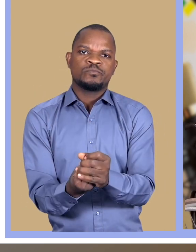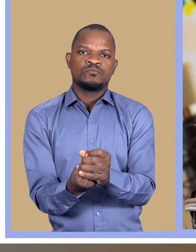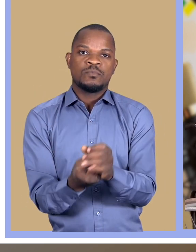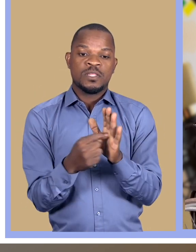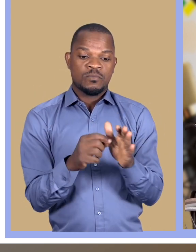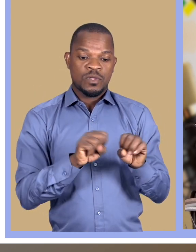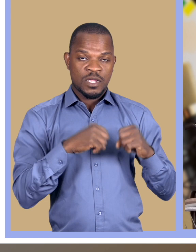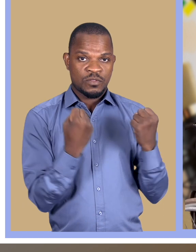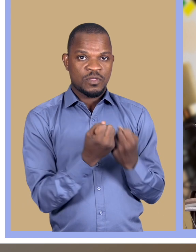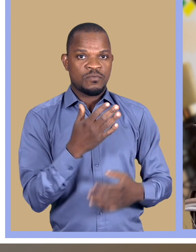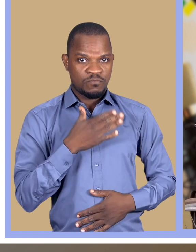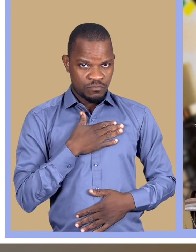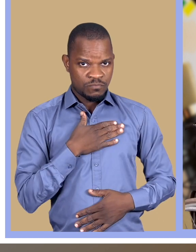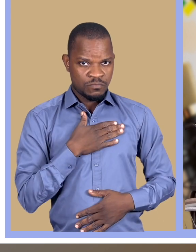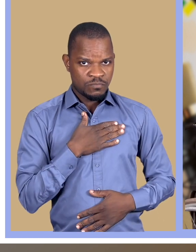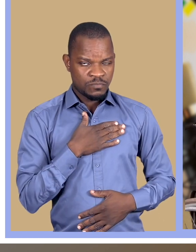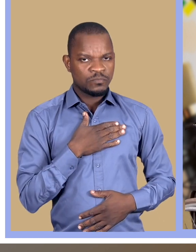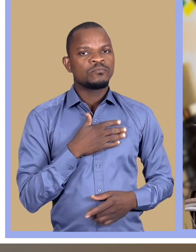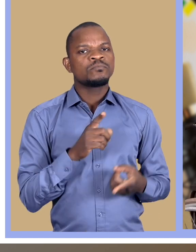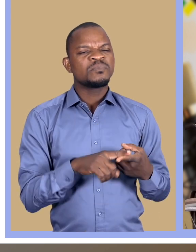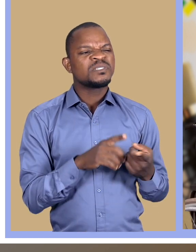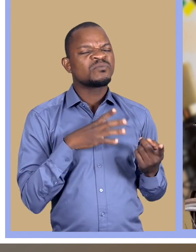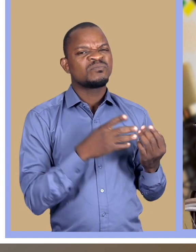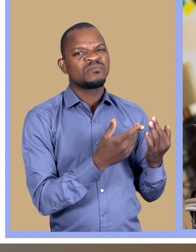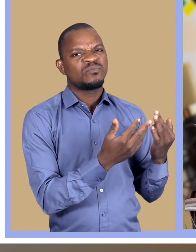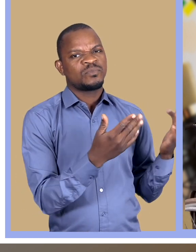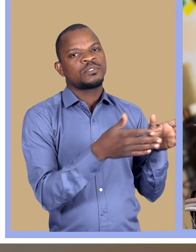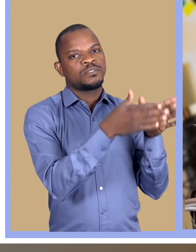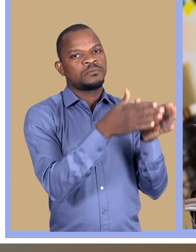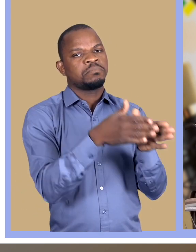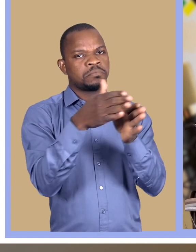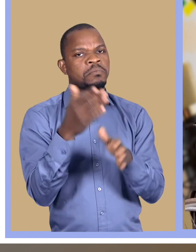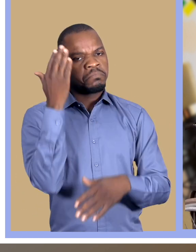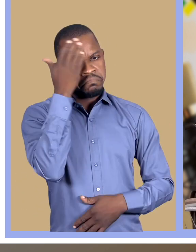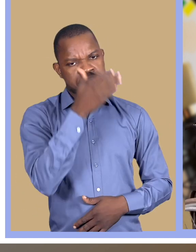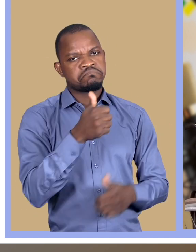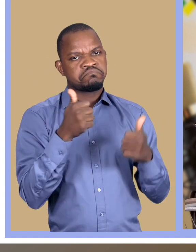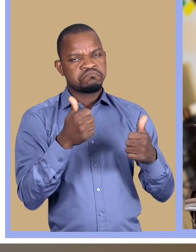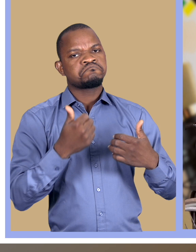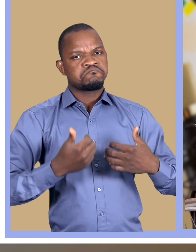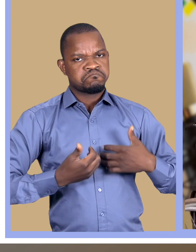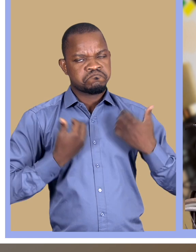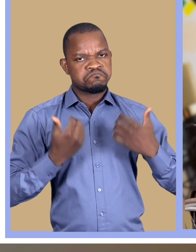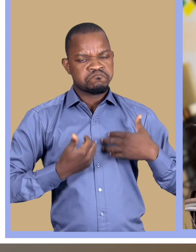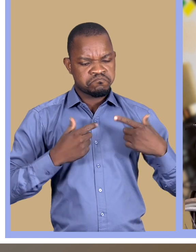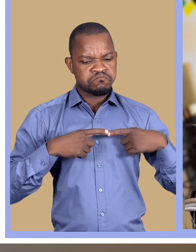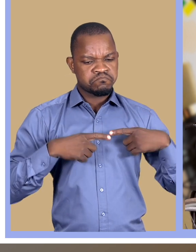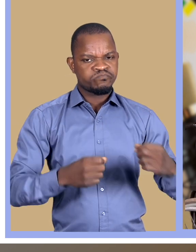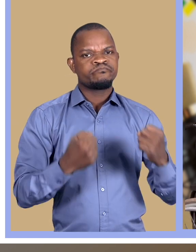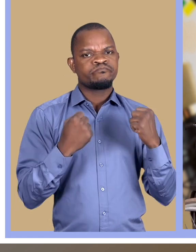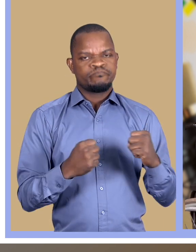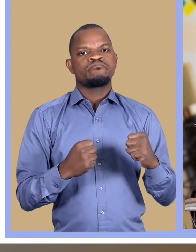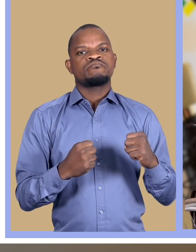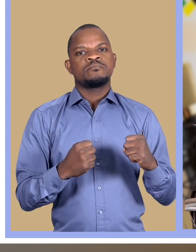Geração Consciente. Nós temos pessoas lindíssimas, jovens, cheios de energia, que doam o